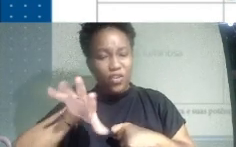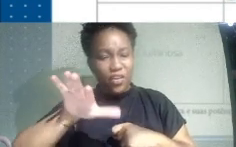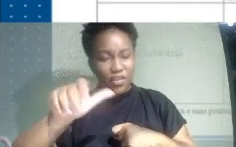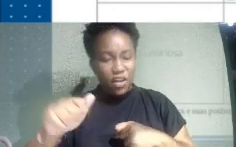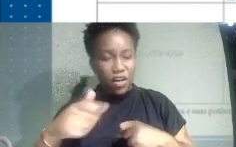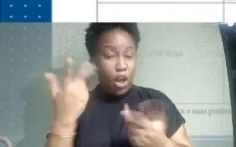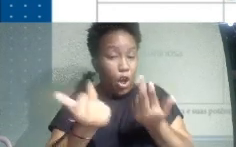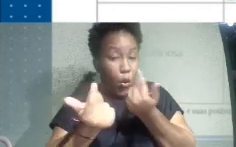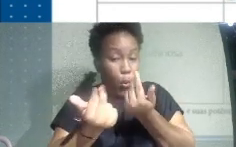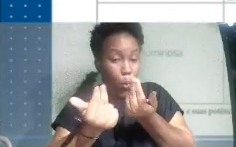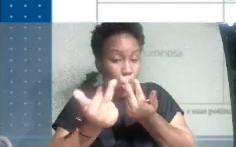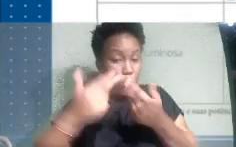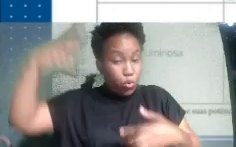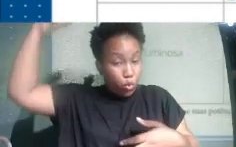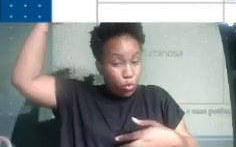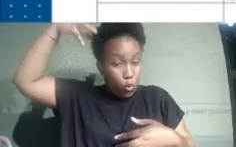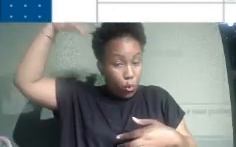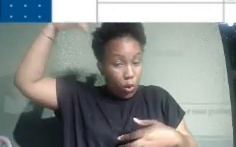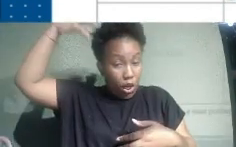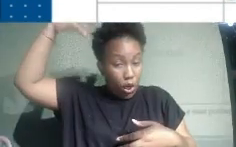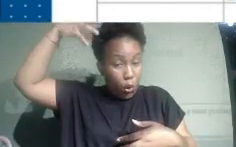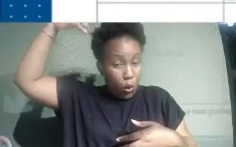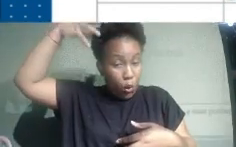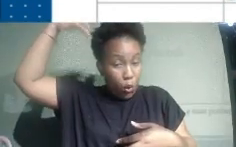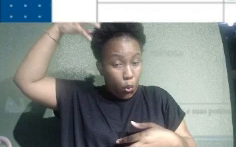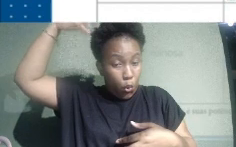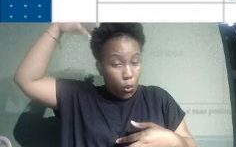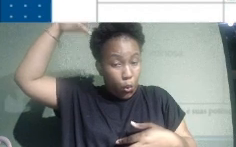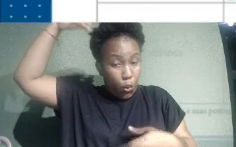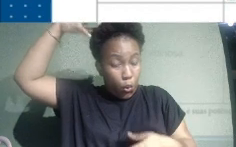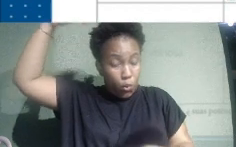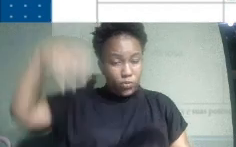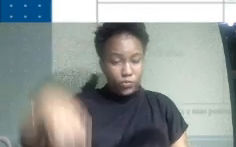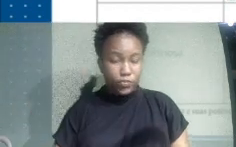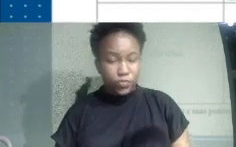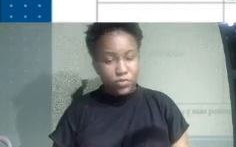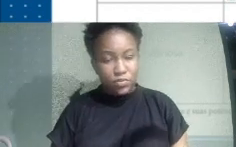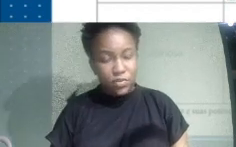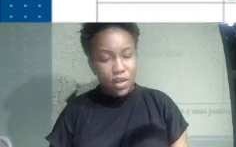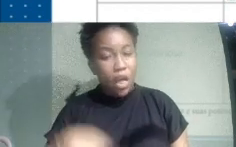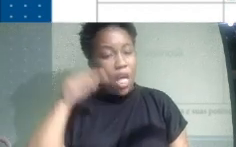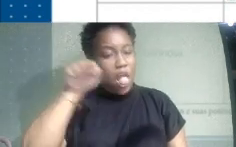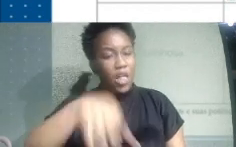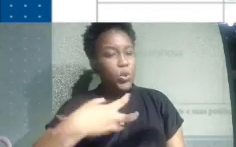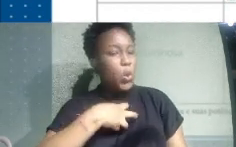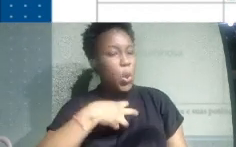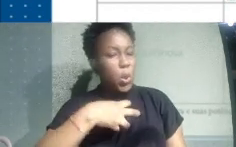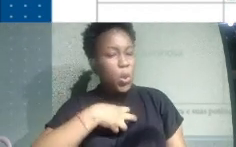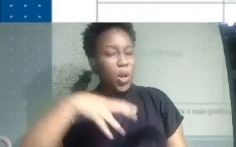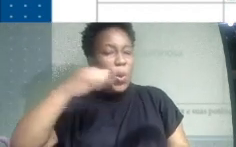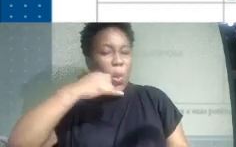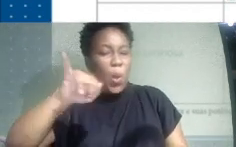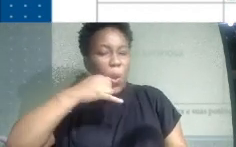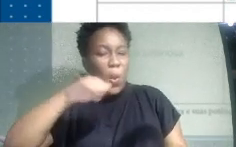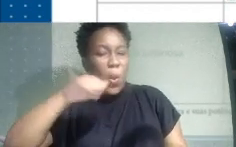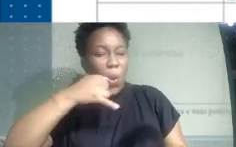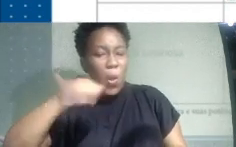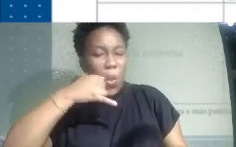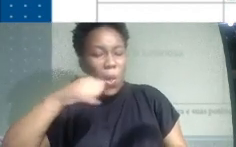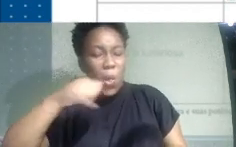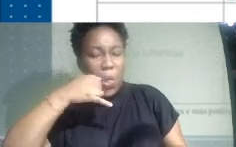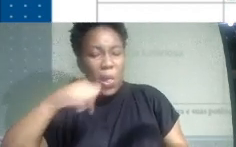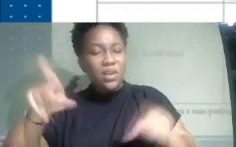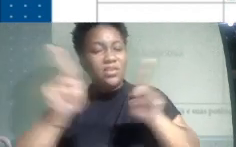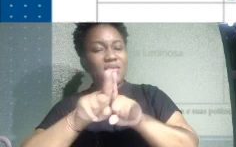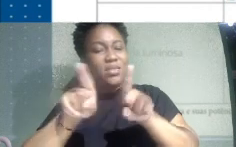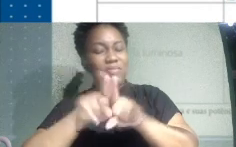torradeira, tá? Ele transforma aquela forma de energia térmica em potência